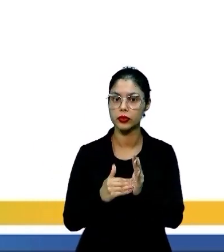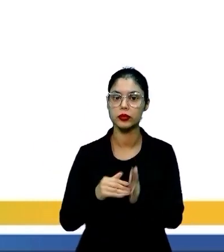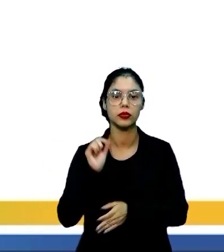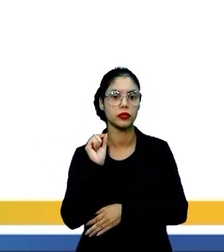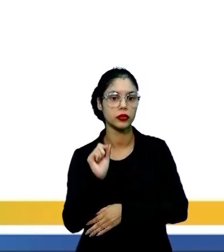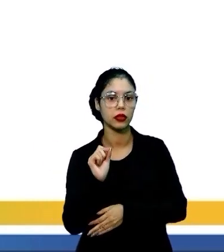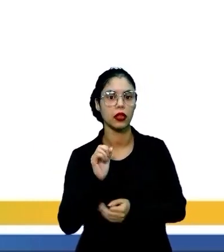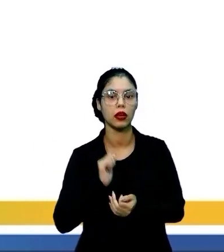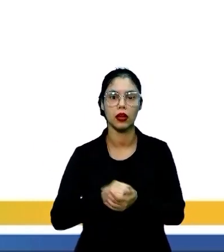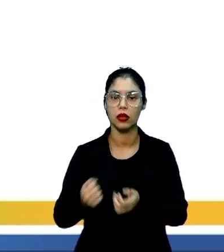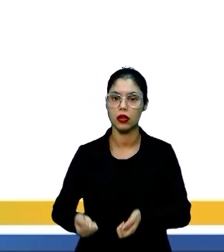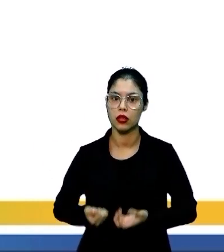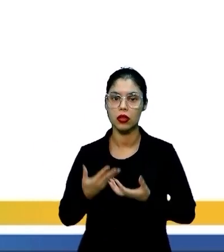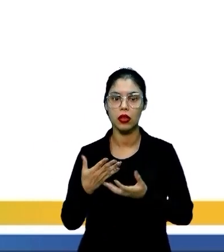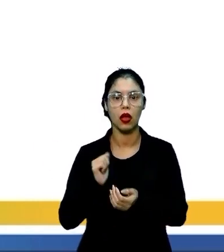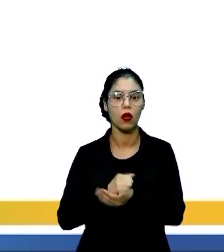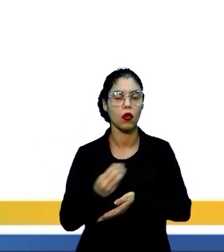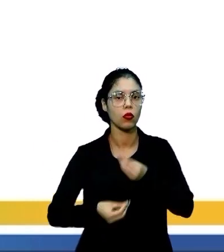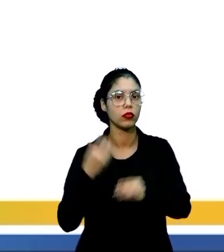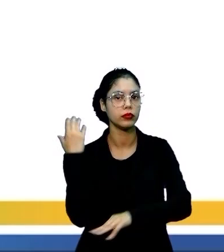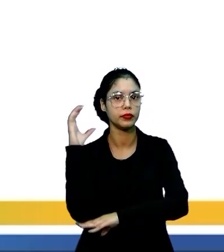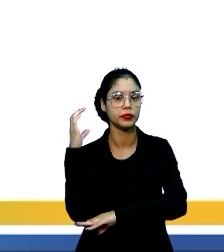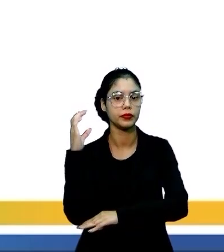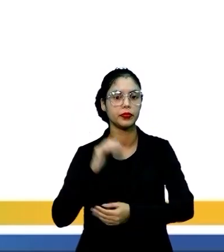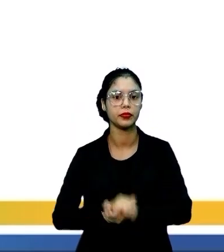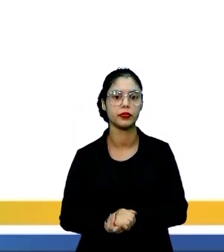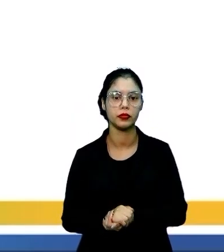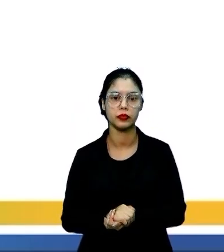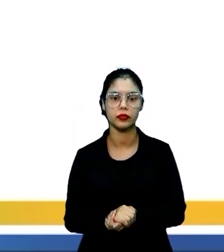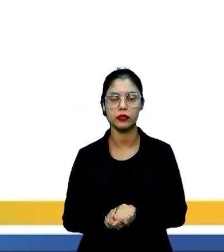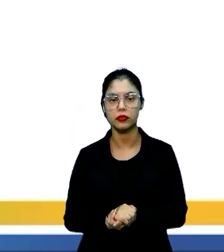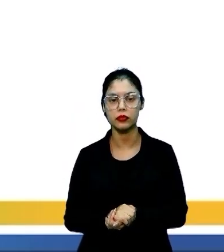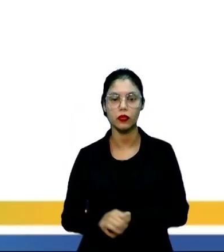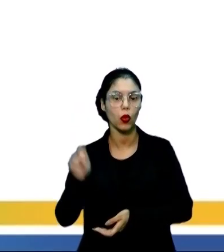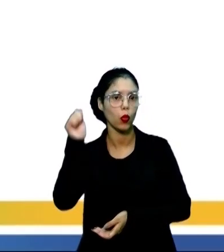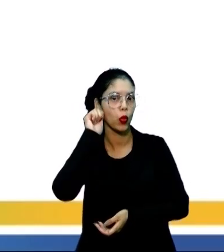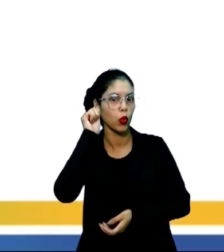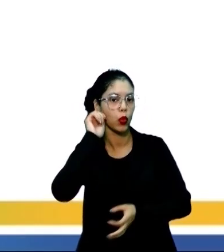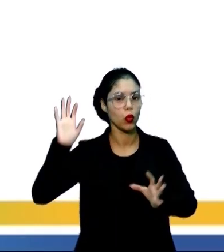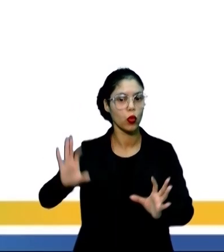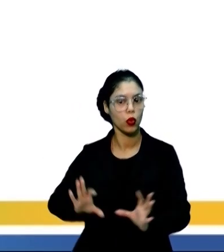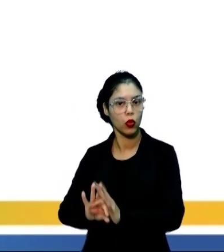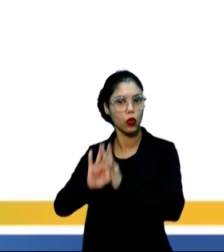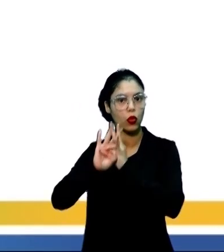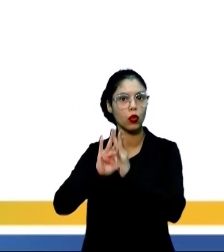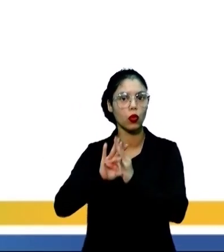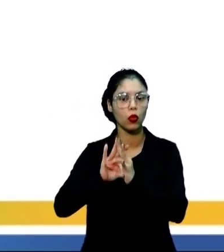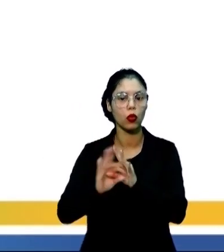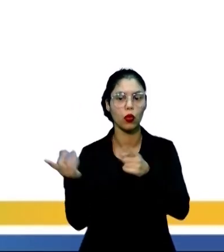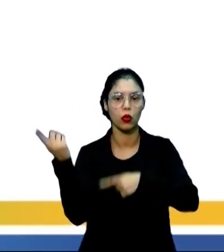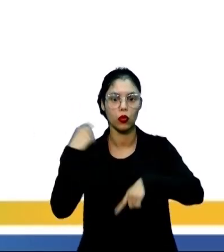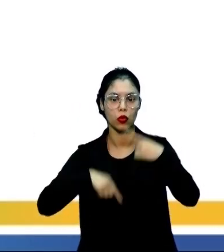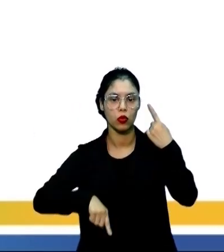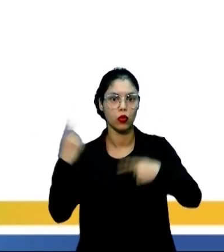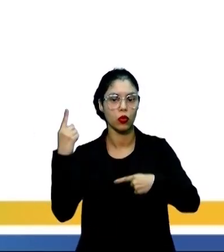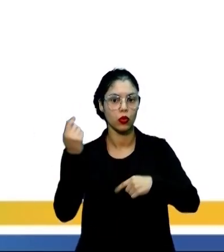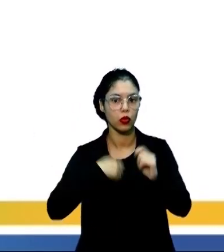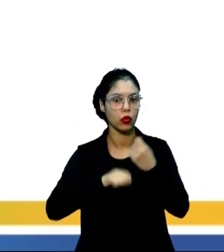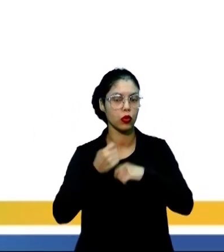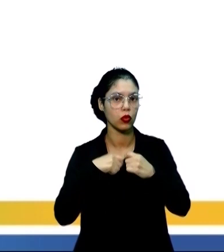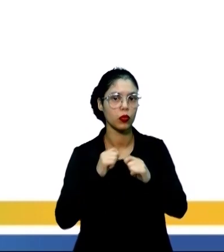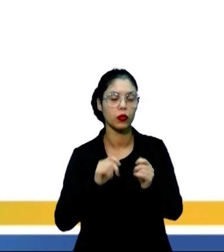se emancipou como ciência. Letra D, o autor vincula o sucesso econômico